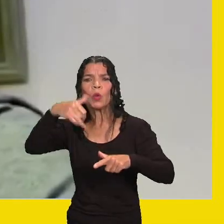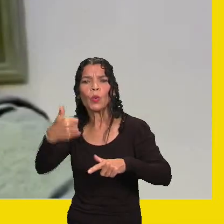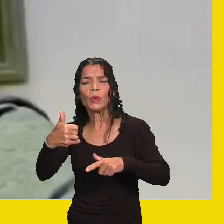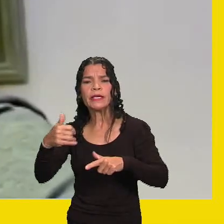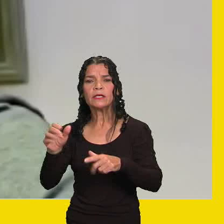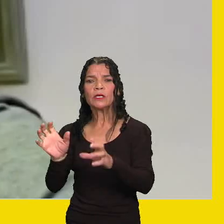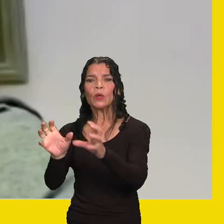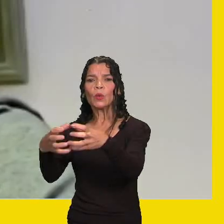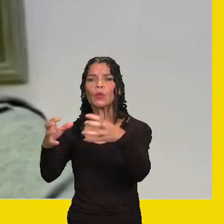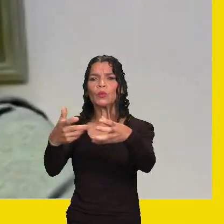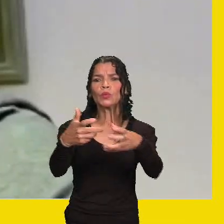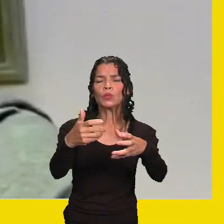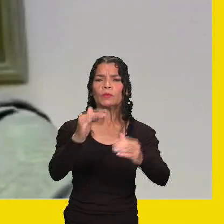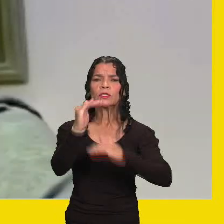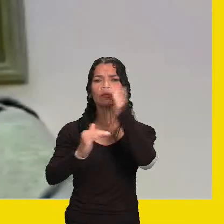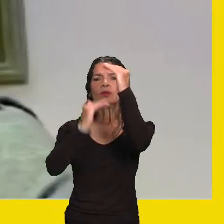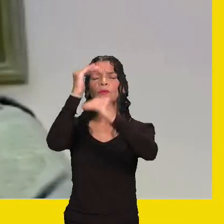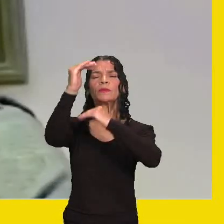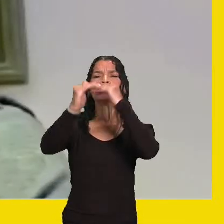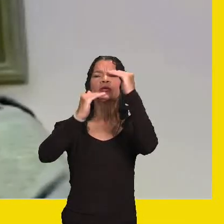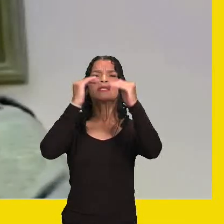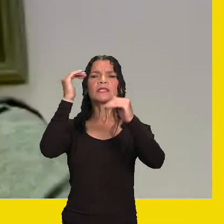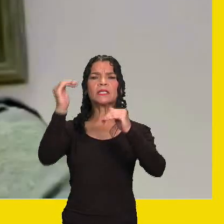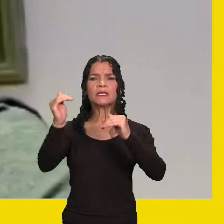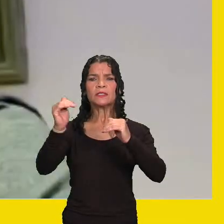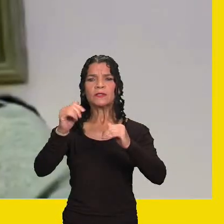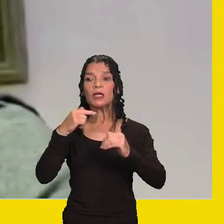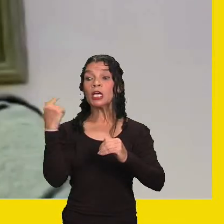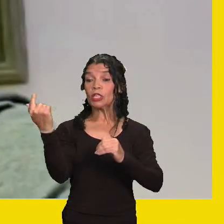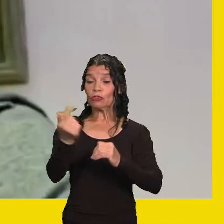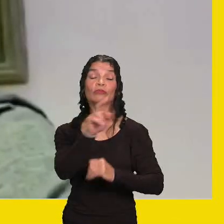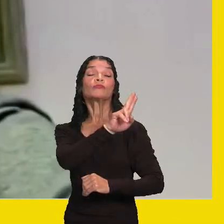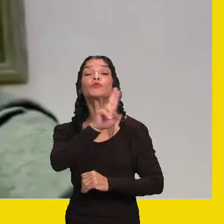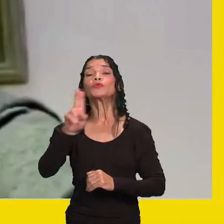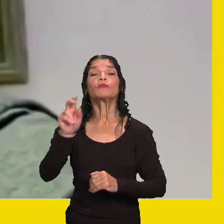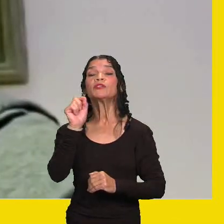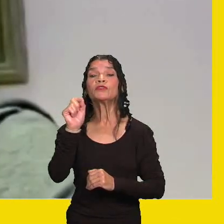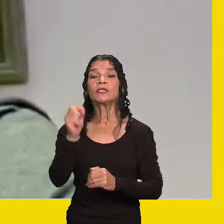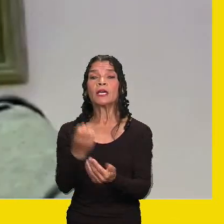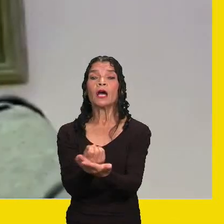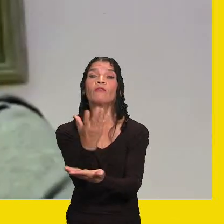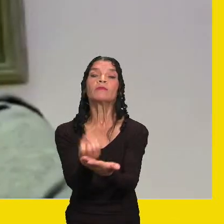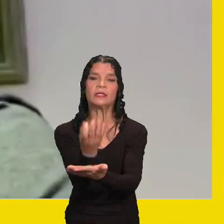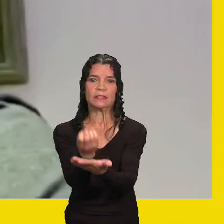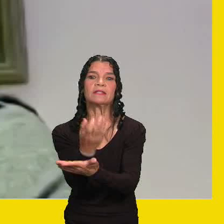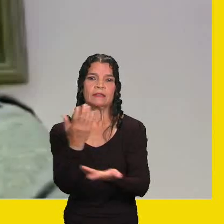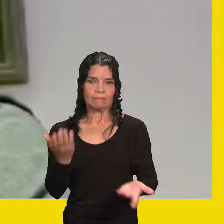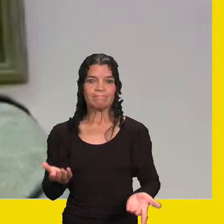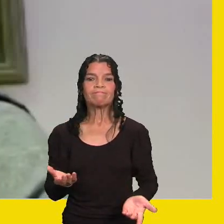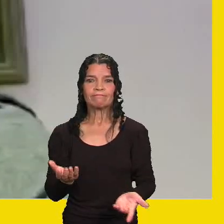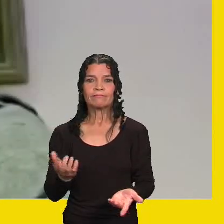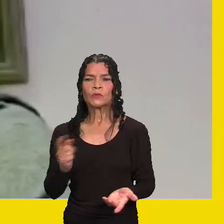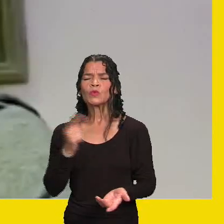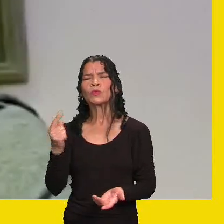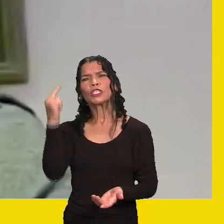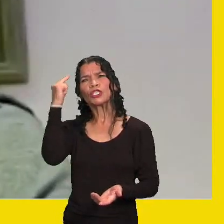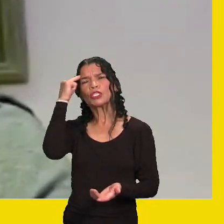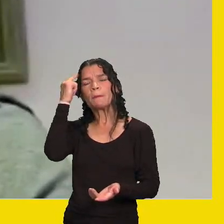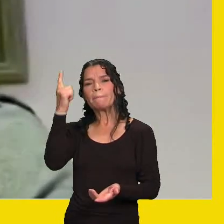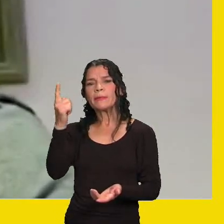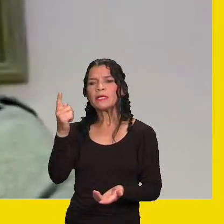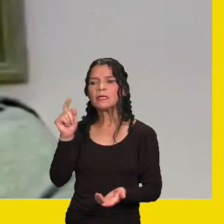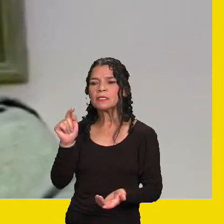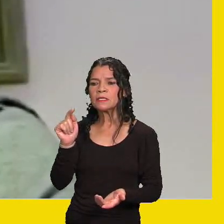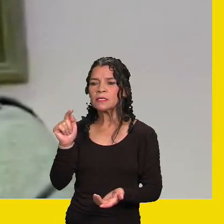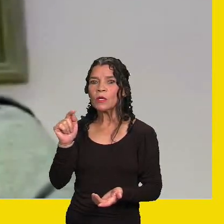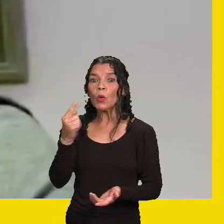turmas que estão no processo daquilo que a gente nomeia como processo de alfabetização. Quando a gente pega um